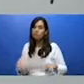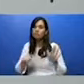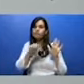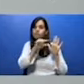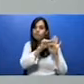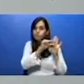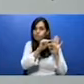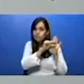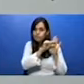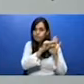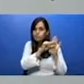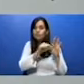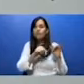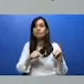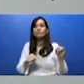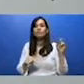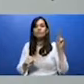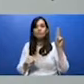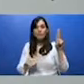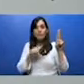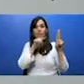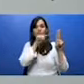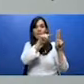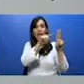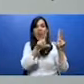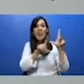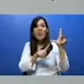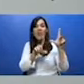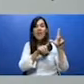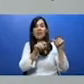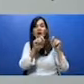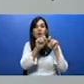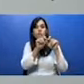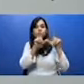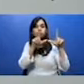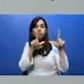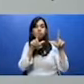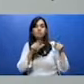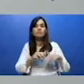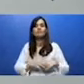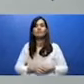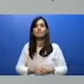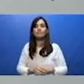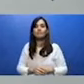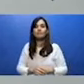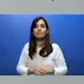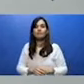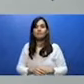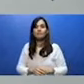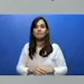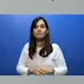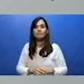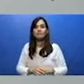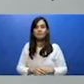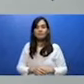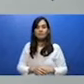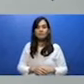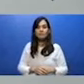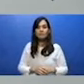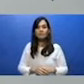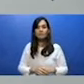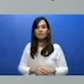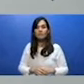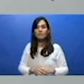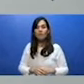espaço. Parágrafo, letra maiúscula. Muito bem. O quadro, ainda falando sobre o